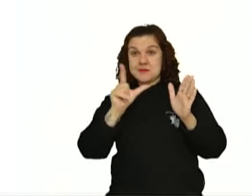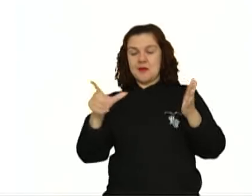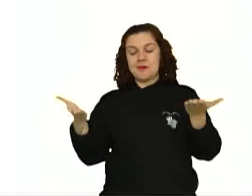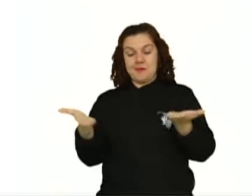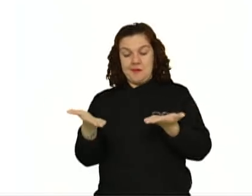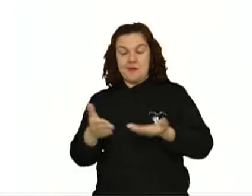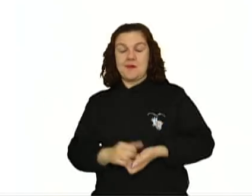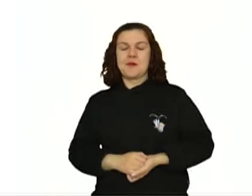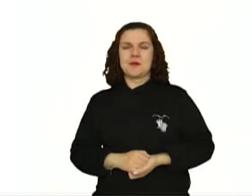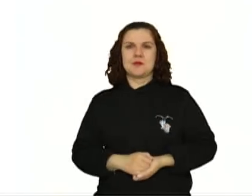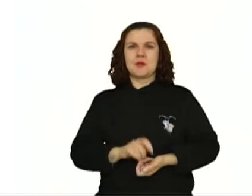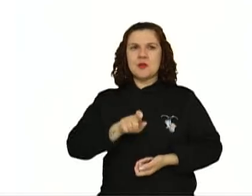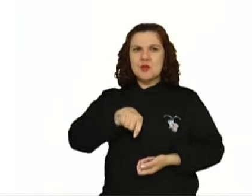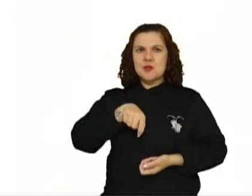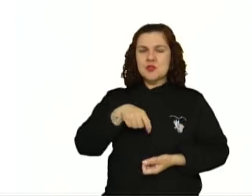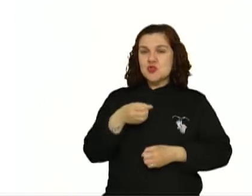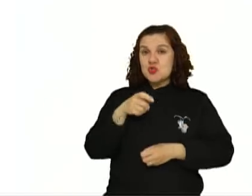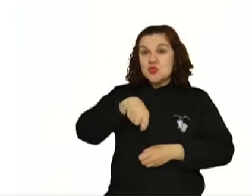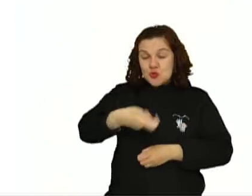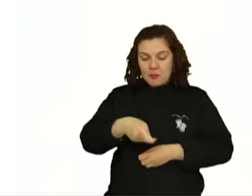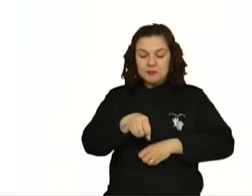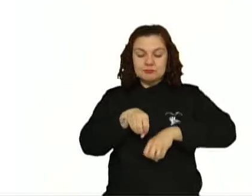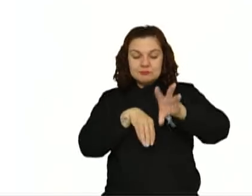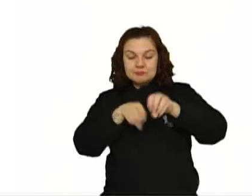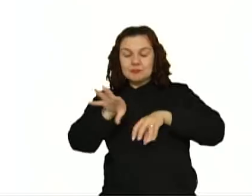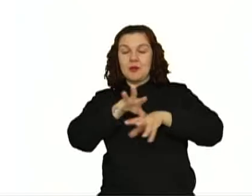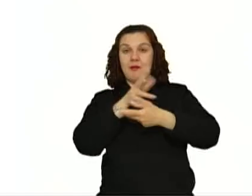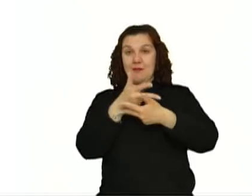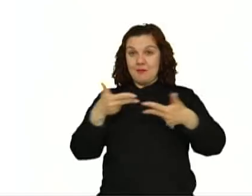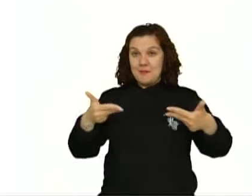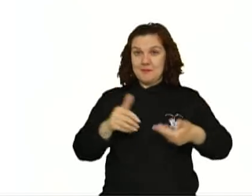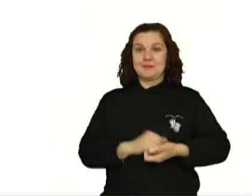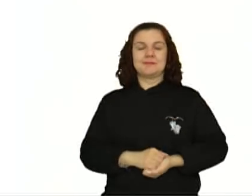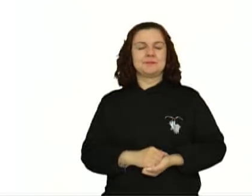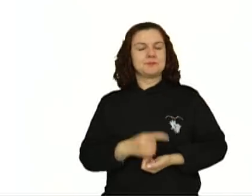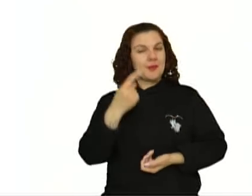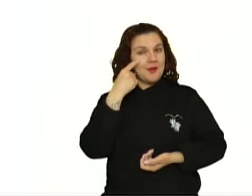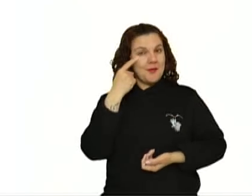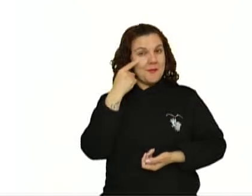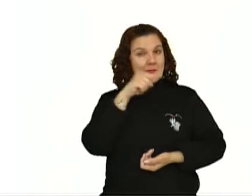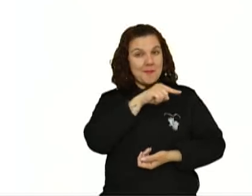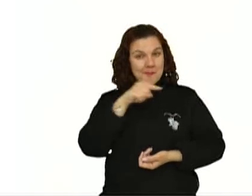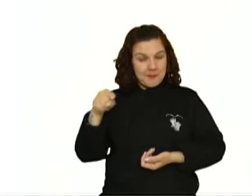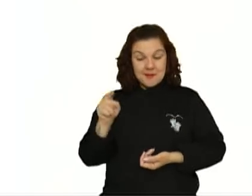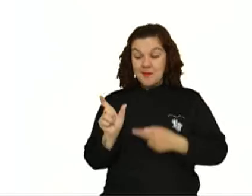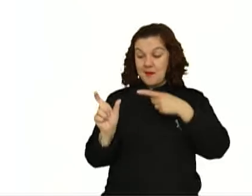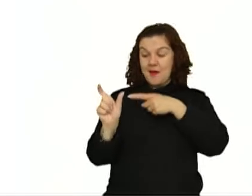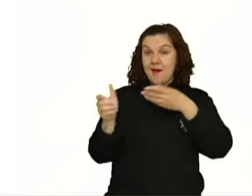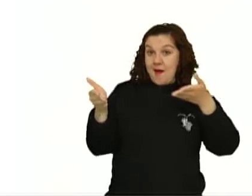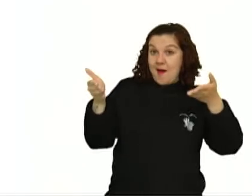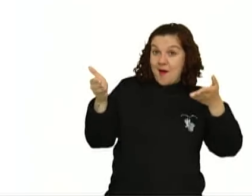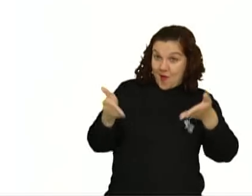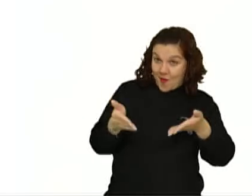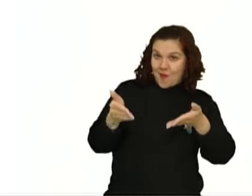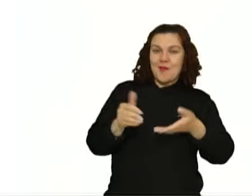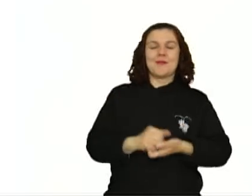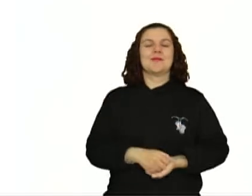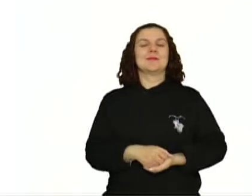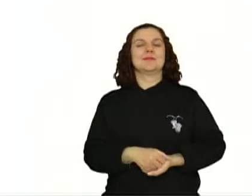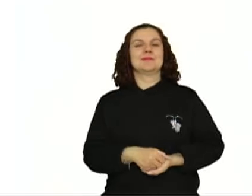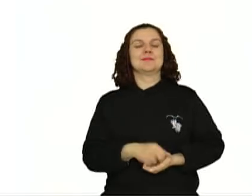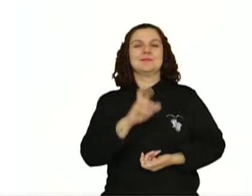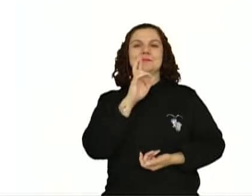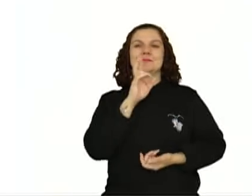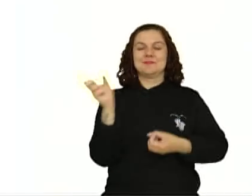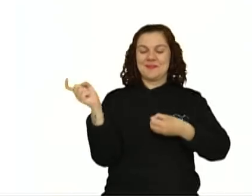a atual sobre o transporte de animais silvestres. Então, pense ali na palavrinha agora, você entendeu?